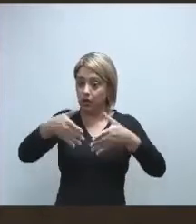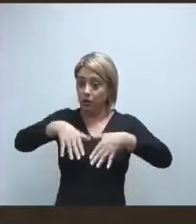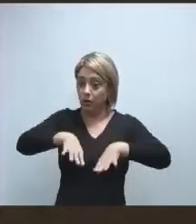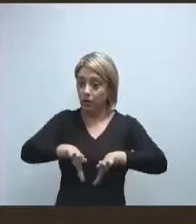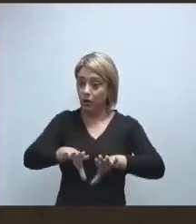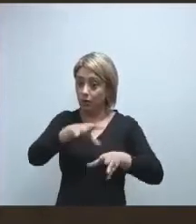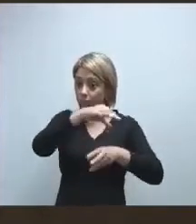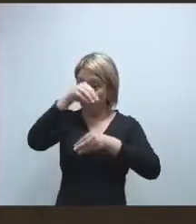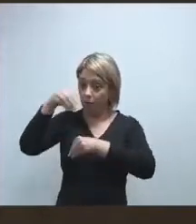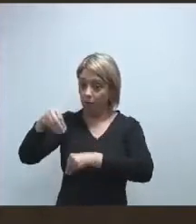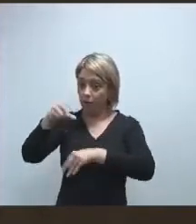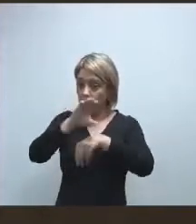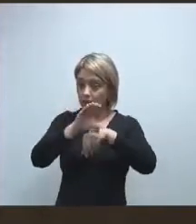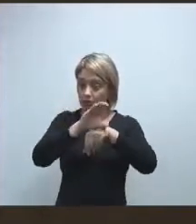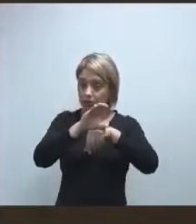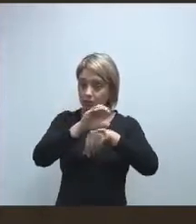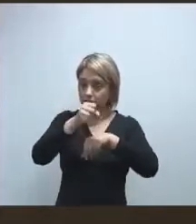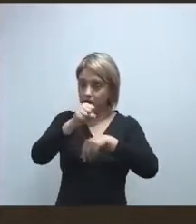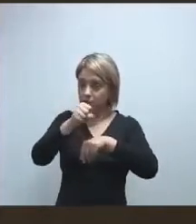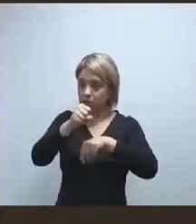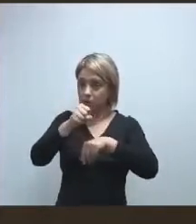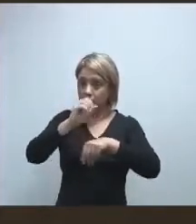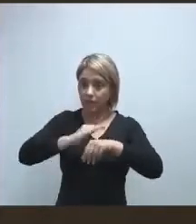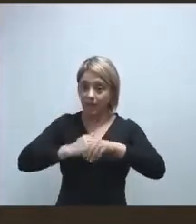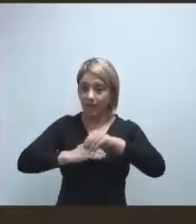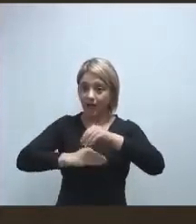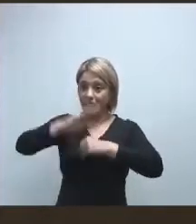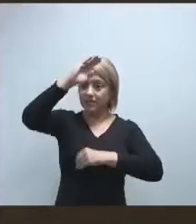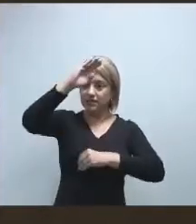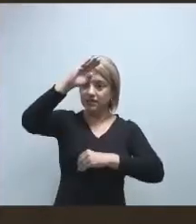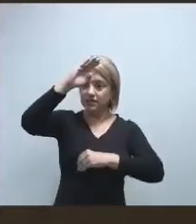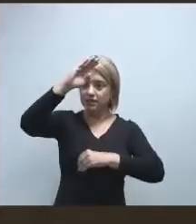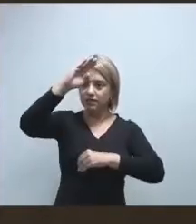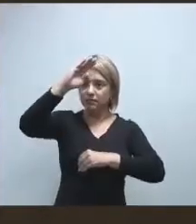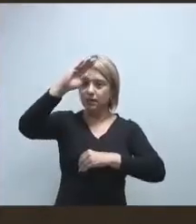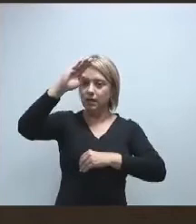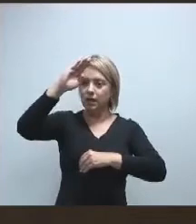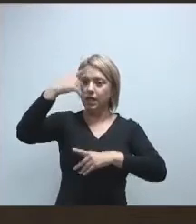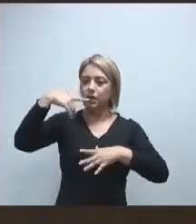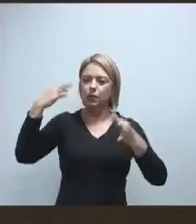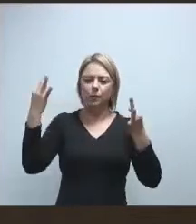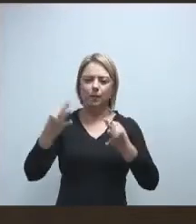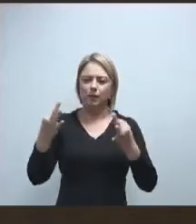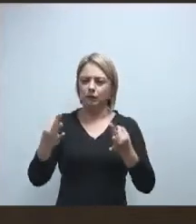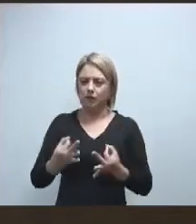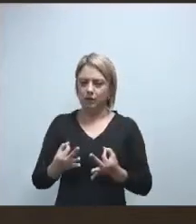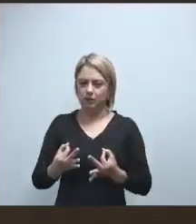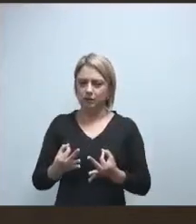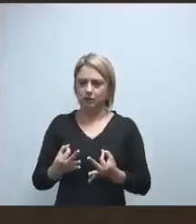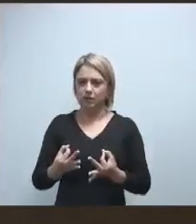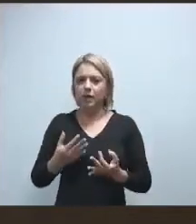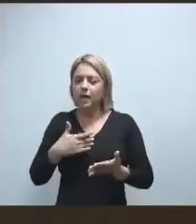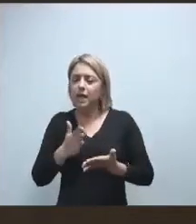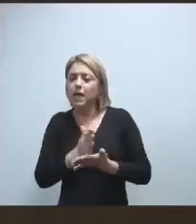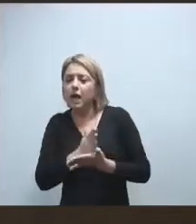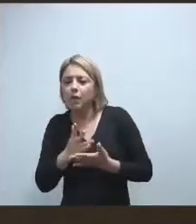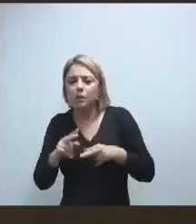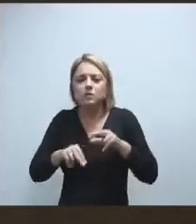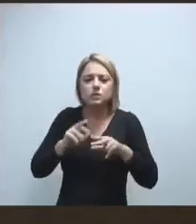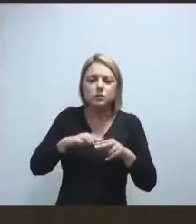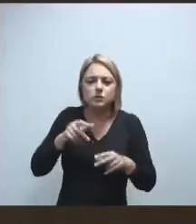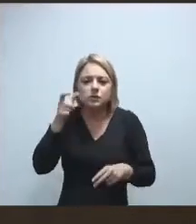constituição de 88 tá acima do ideal e algumas coisas